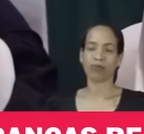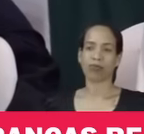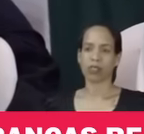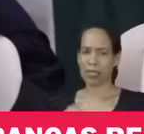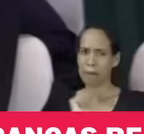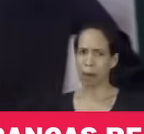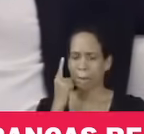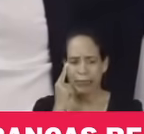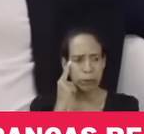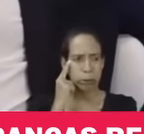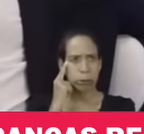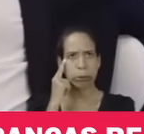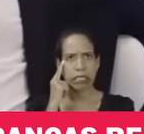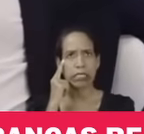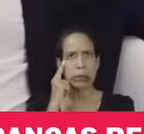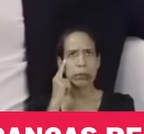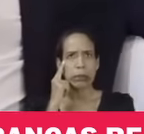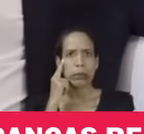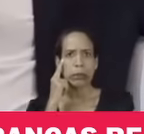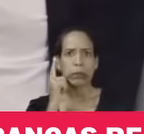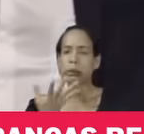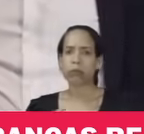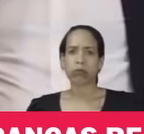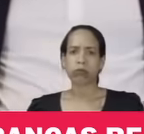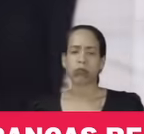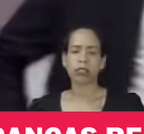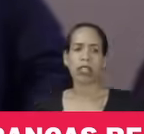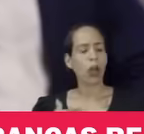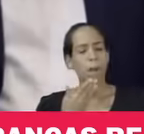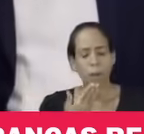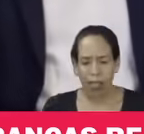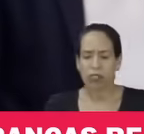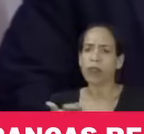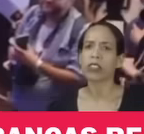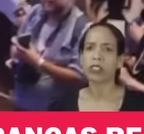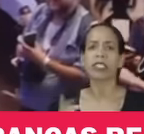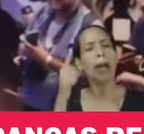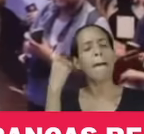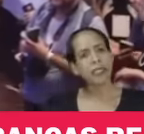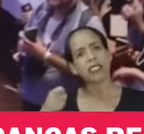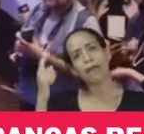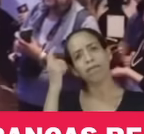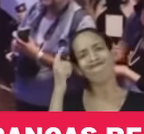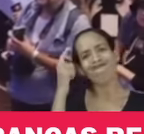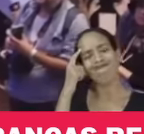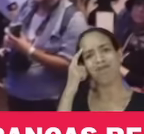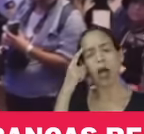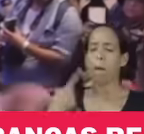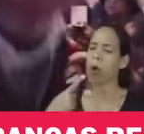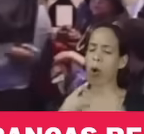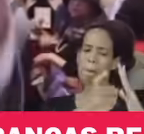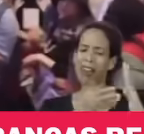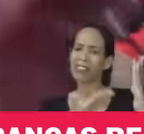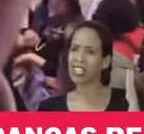Já pararam para refletir? Se não pararam, eu peço para vocês, reflitam. Por que que um partido que